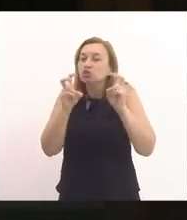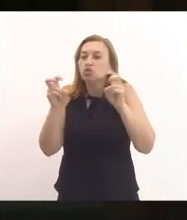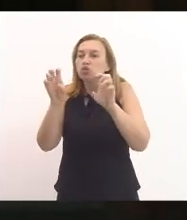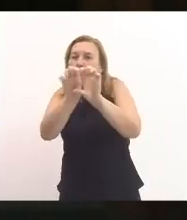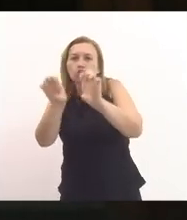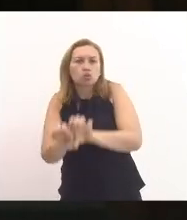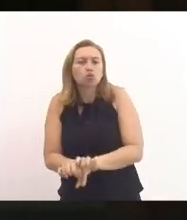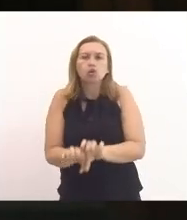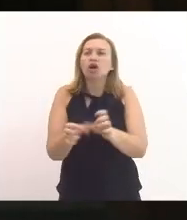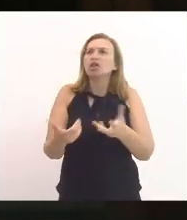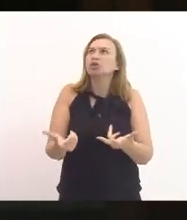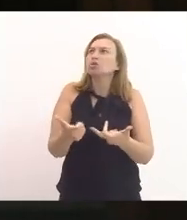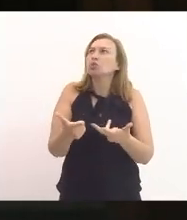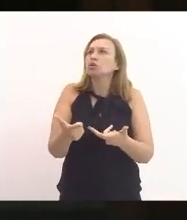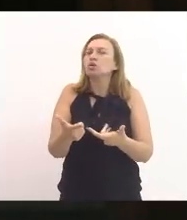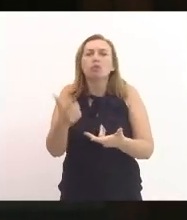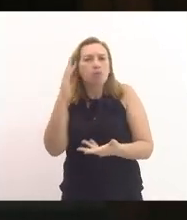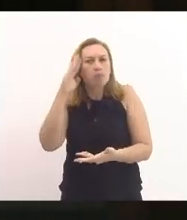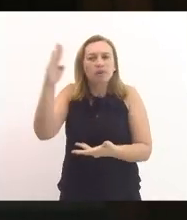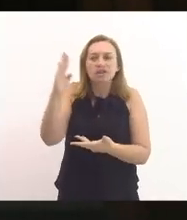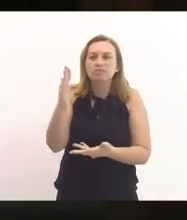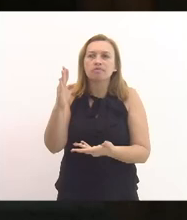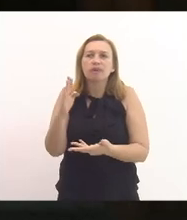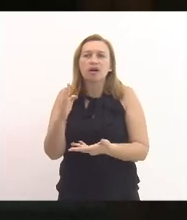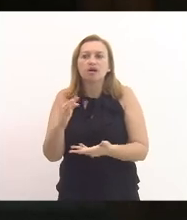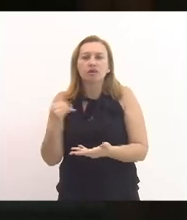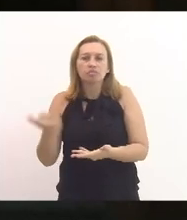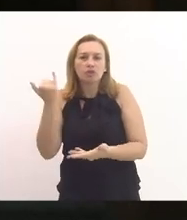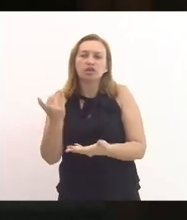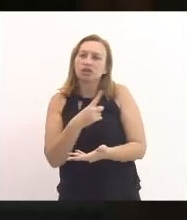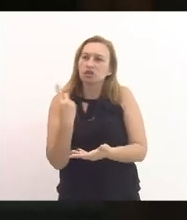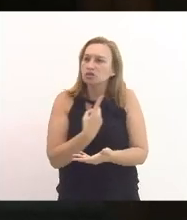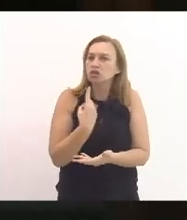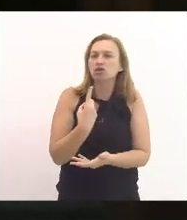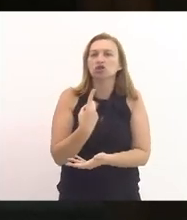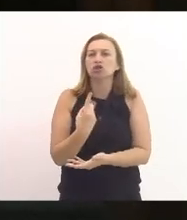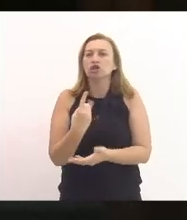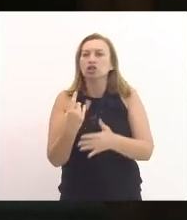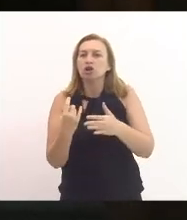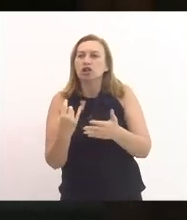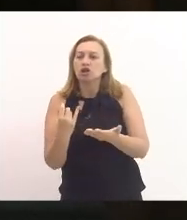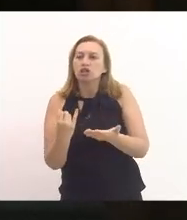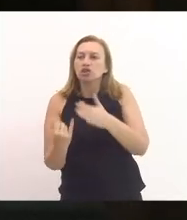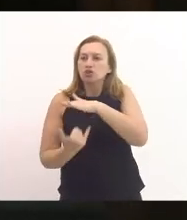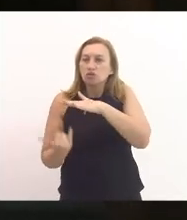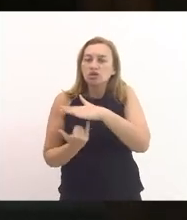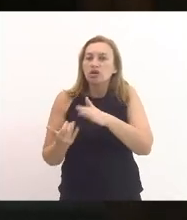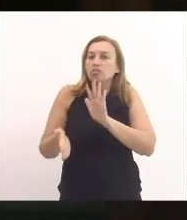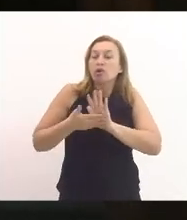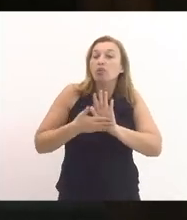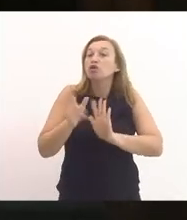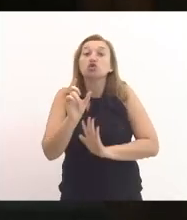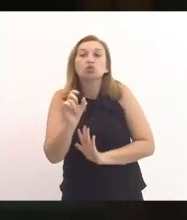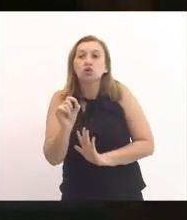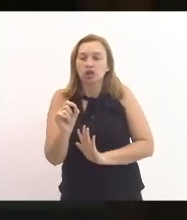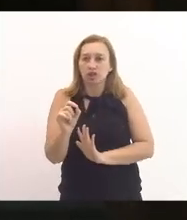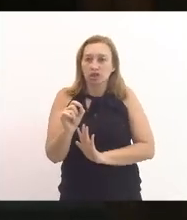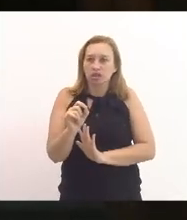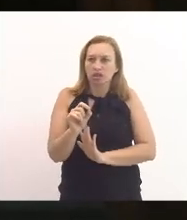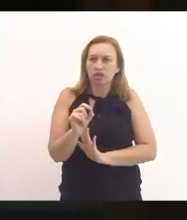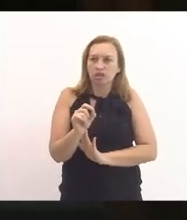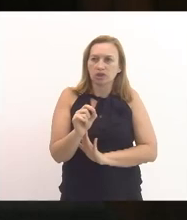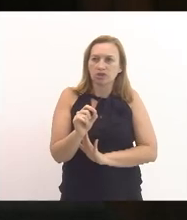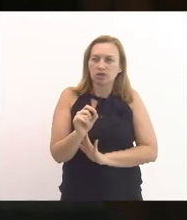estruturantes as questões fundamentais essenciais da nossa instituição então fica propondo que a Jailma composição mais